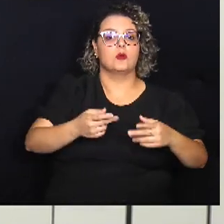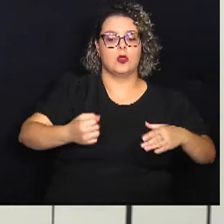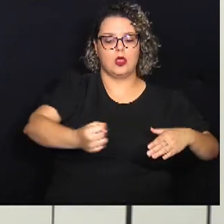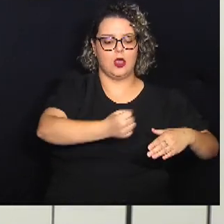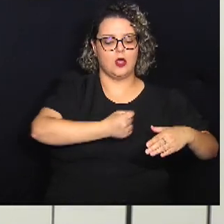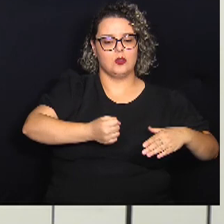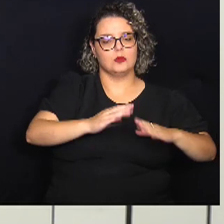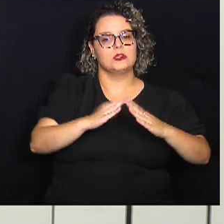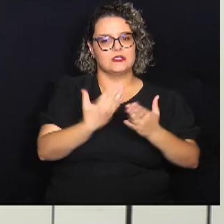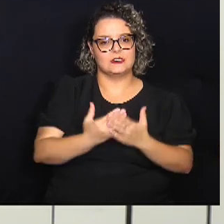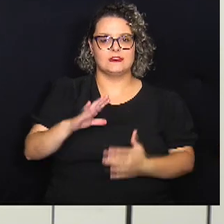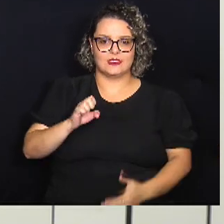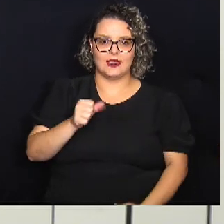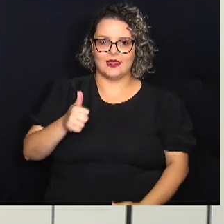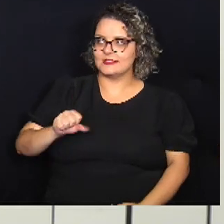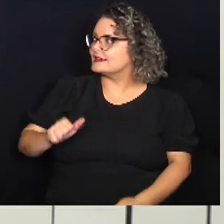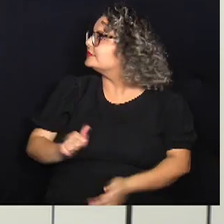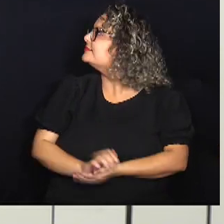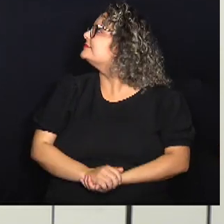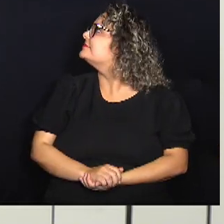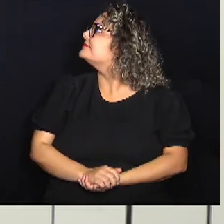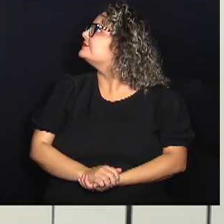Escola da Ceasa Campinas.